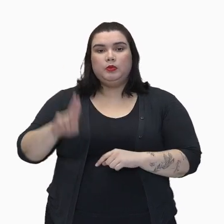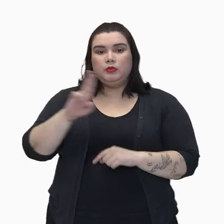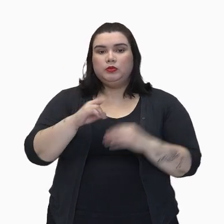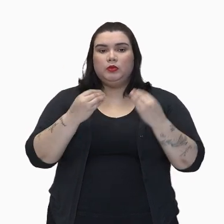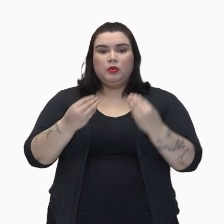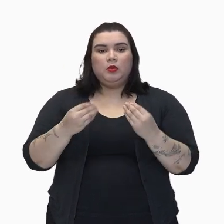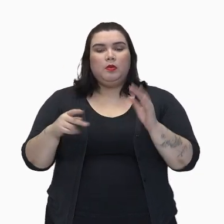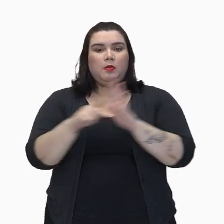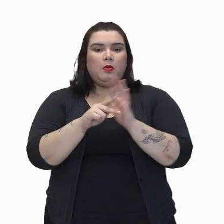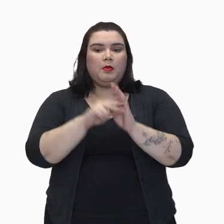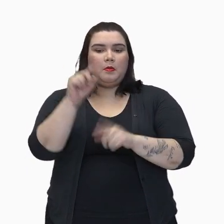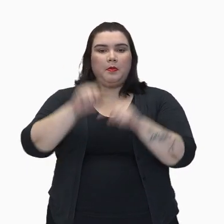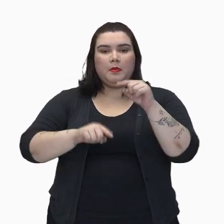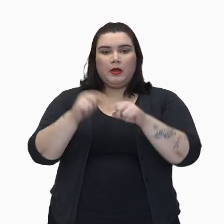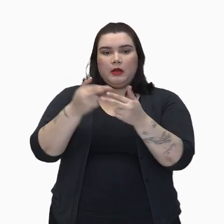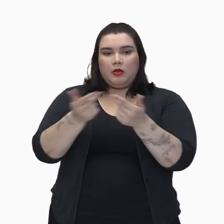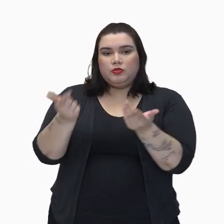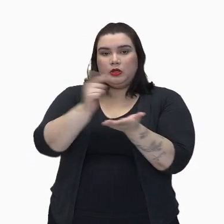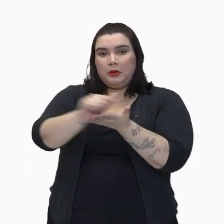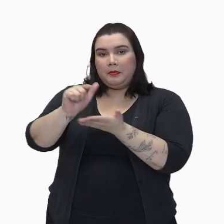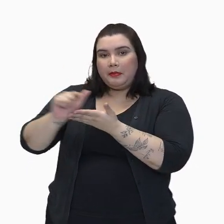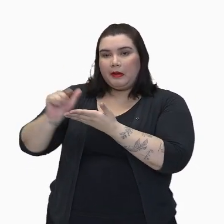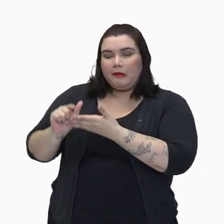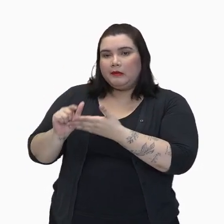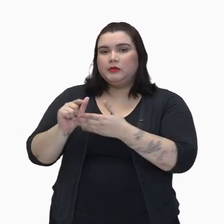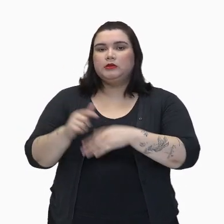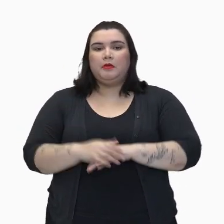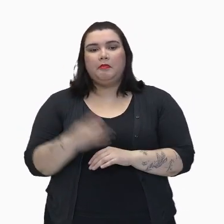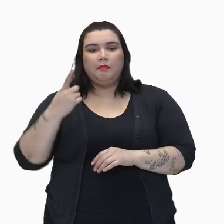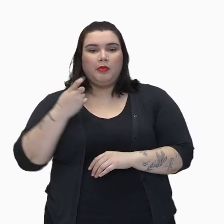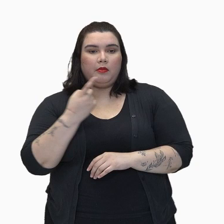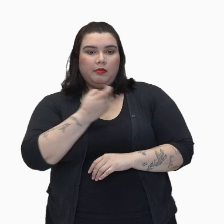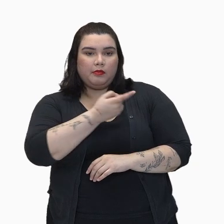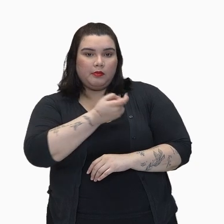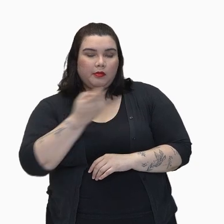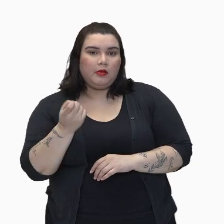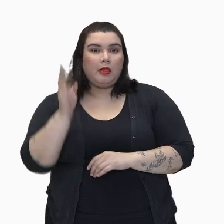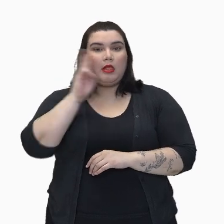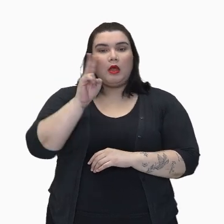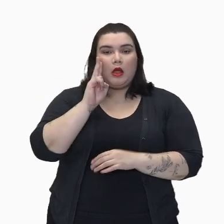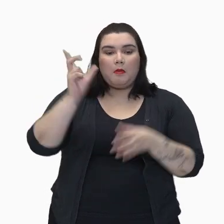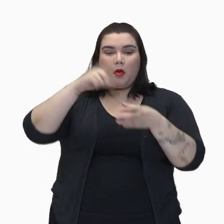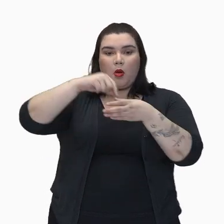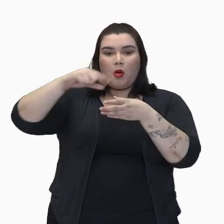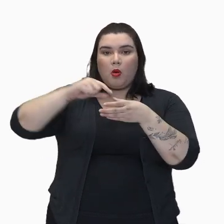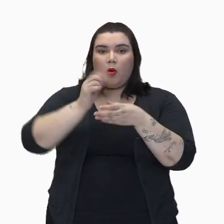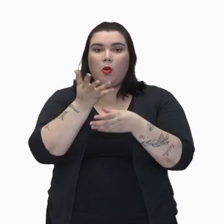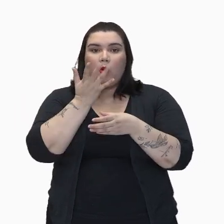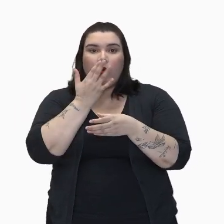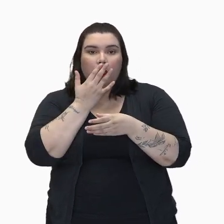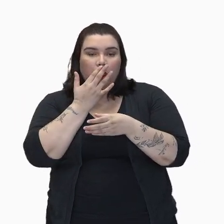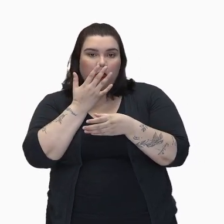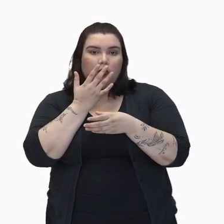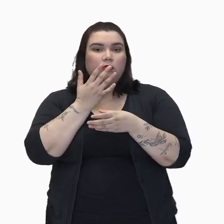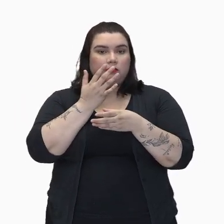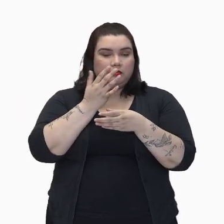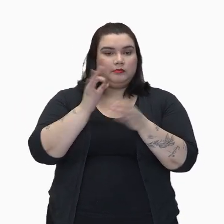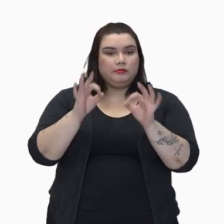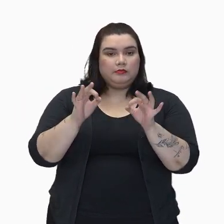de higiene, também como perfumes, como falei para vocês, por causa dessa característica dos cheiros,